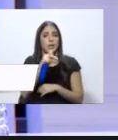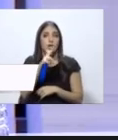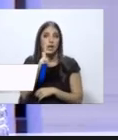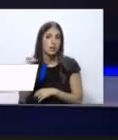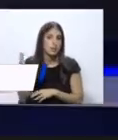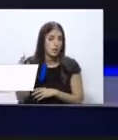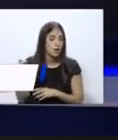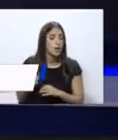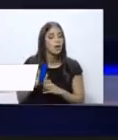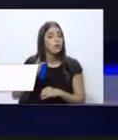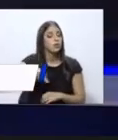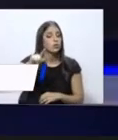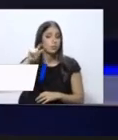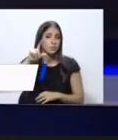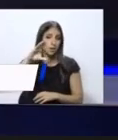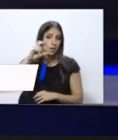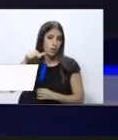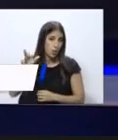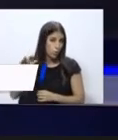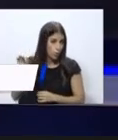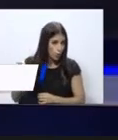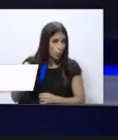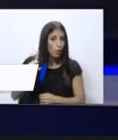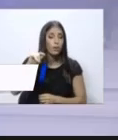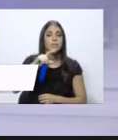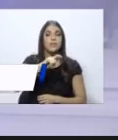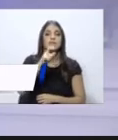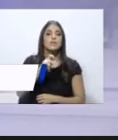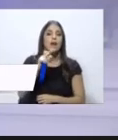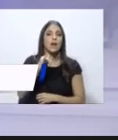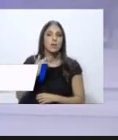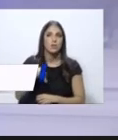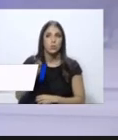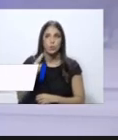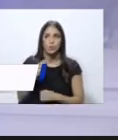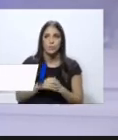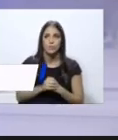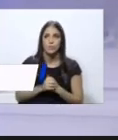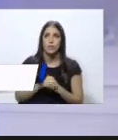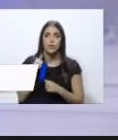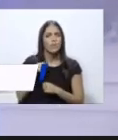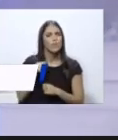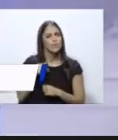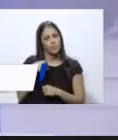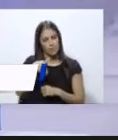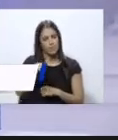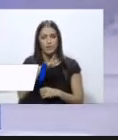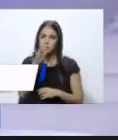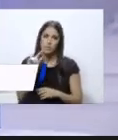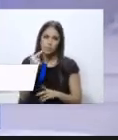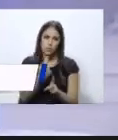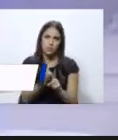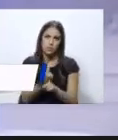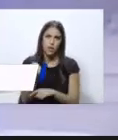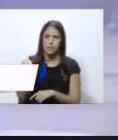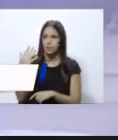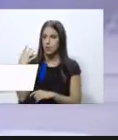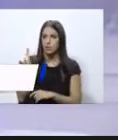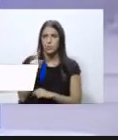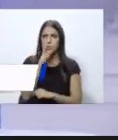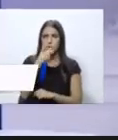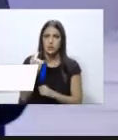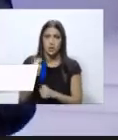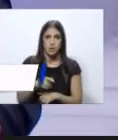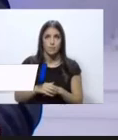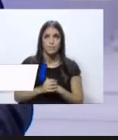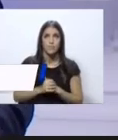então Cláudio Ramos e Zaidu, que expectativas? Olha, eu vou dizer aqui uma coisa que não disse há pouco, mas que digo agora, que é,